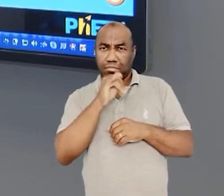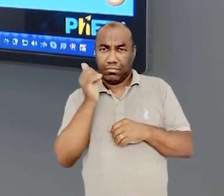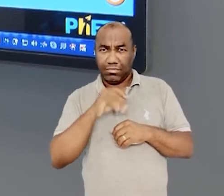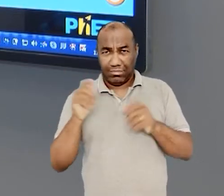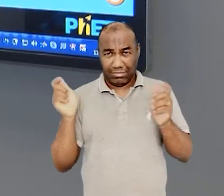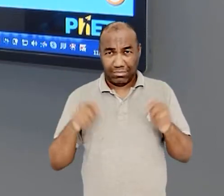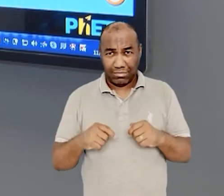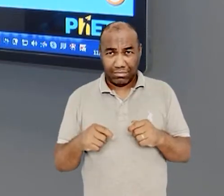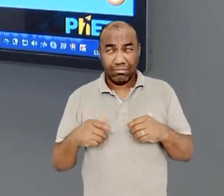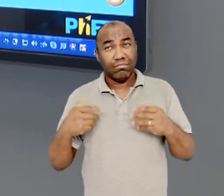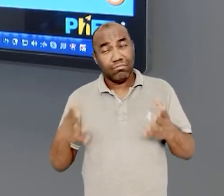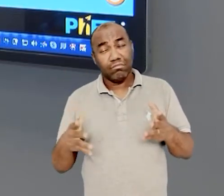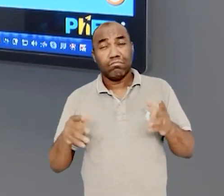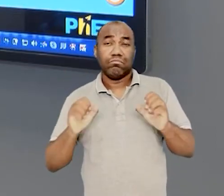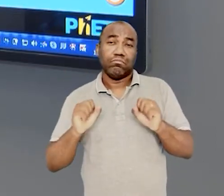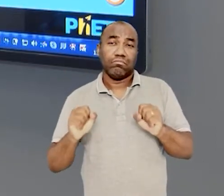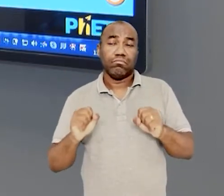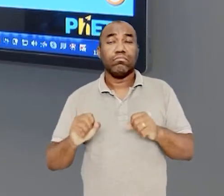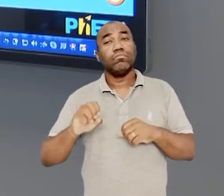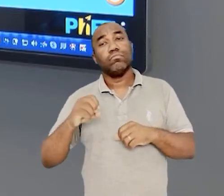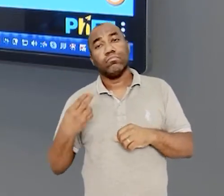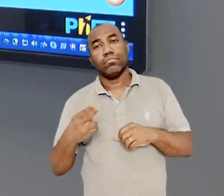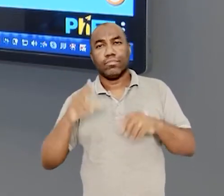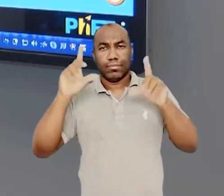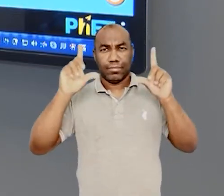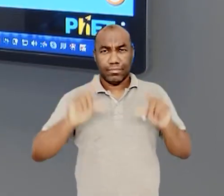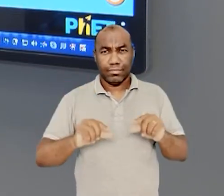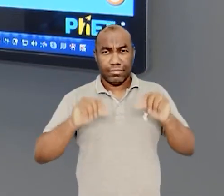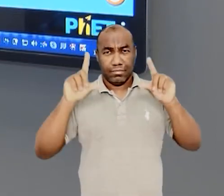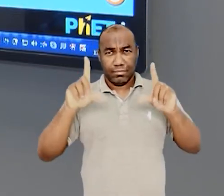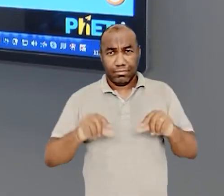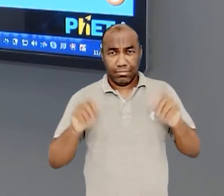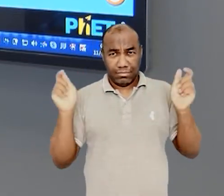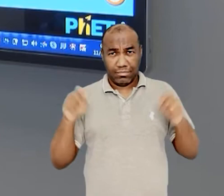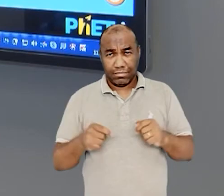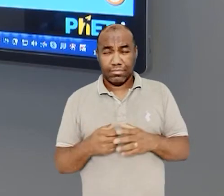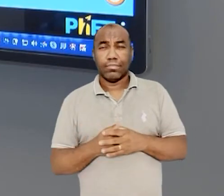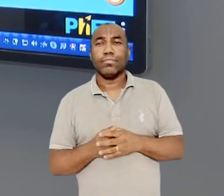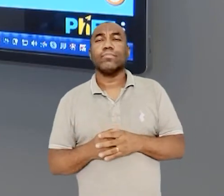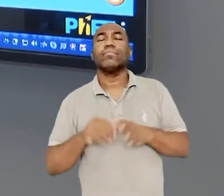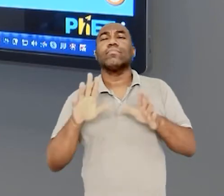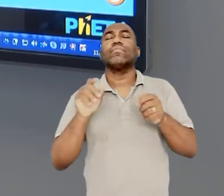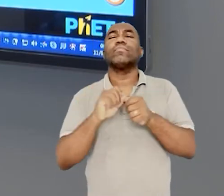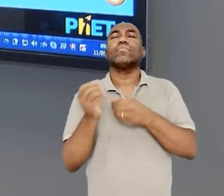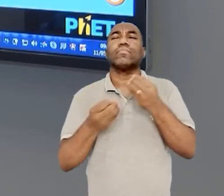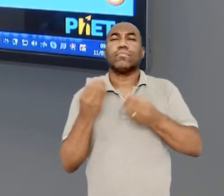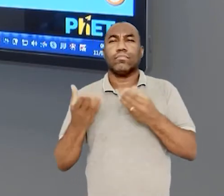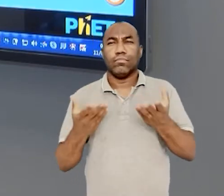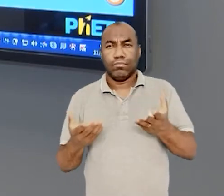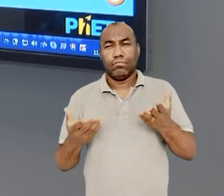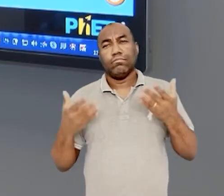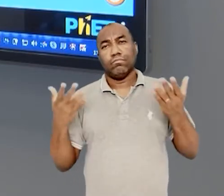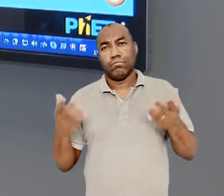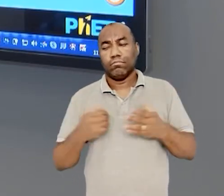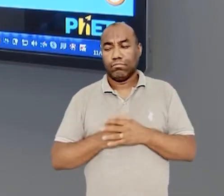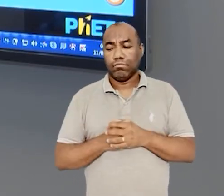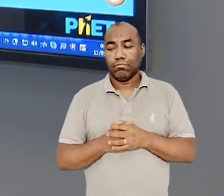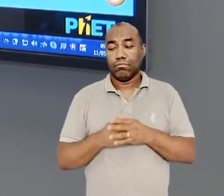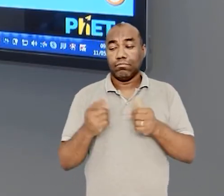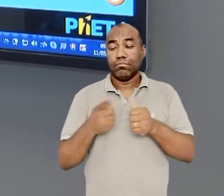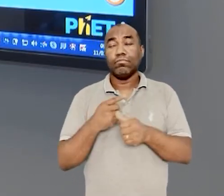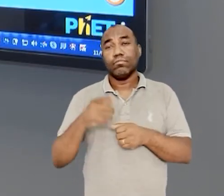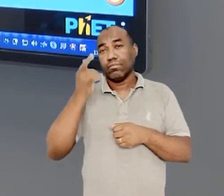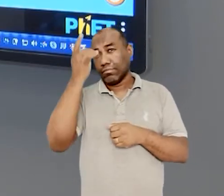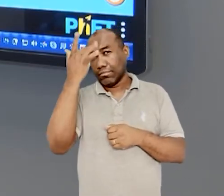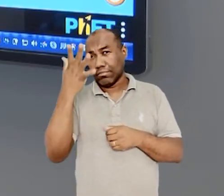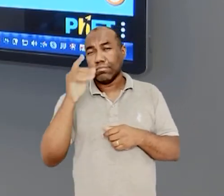luz, tornar essa luminosidade mais potente? Claro que sim. Qual seria a sugestão, moçadinha? A